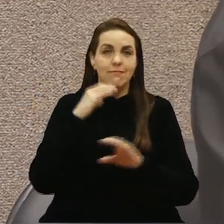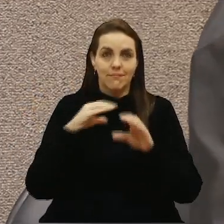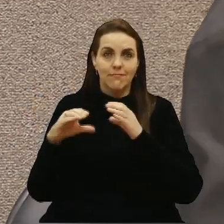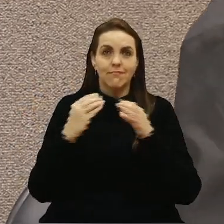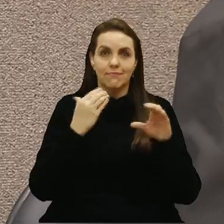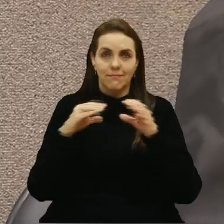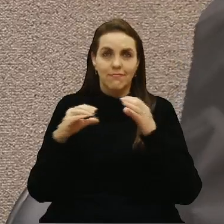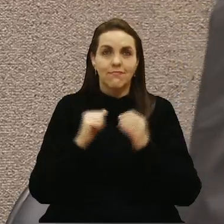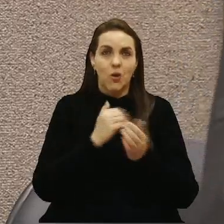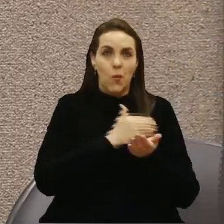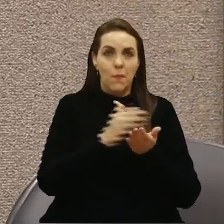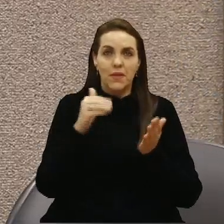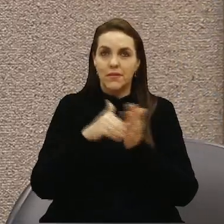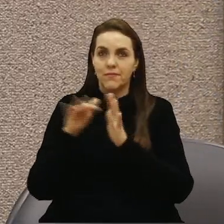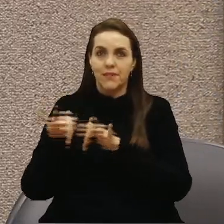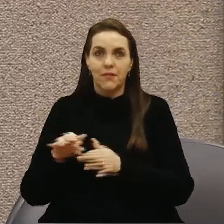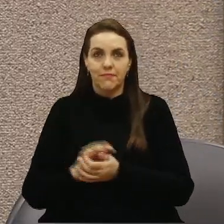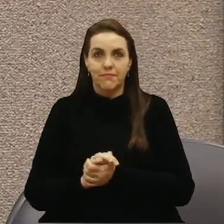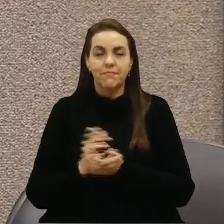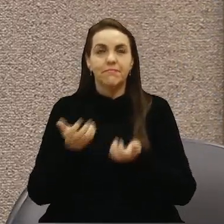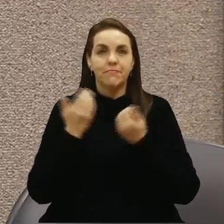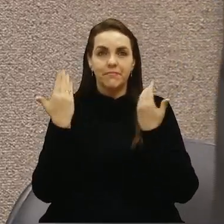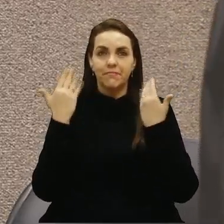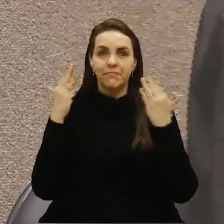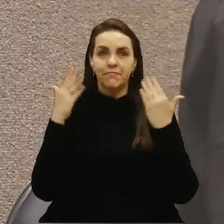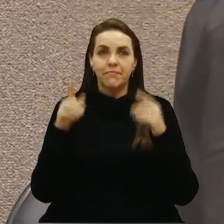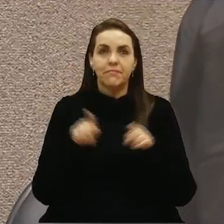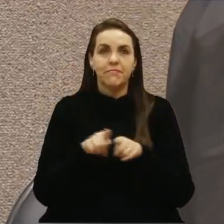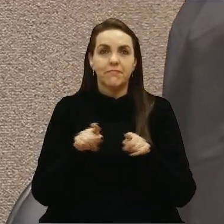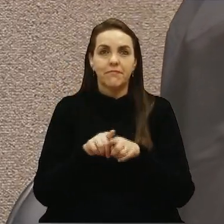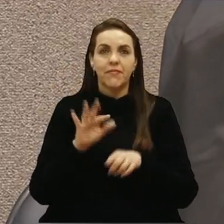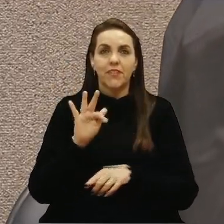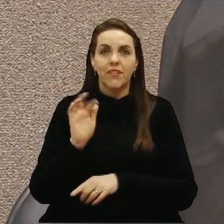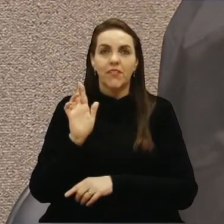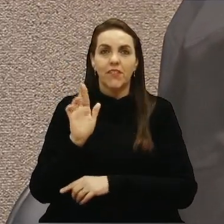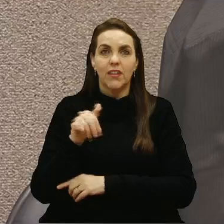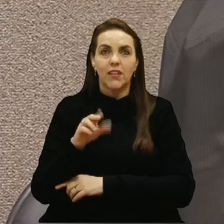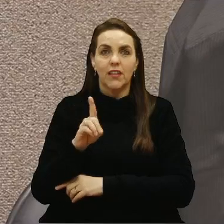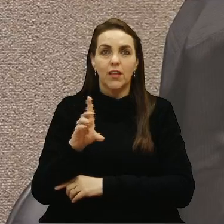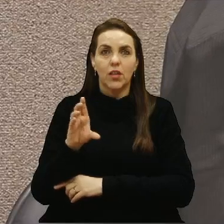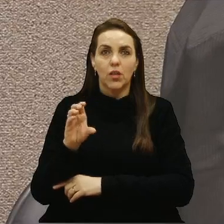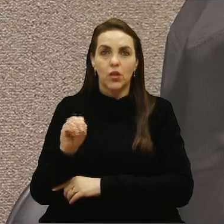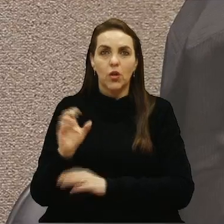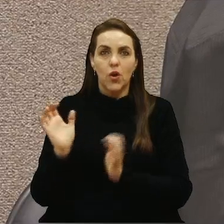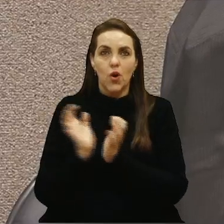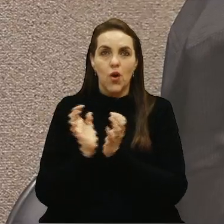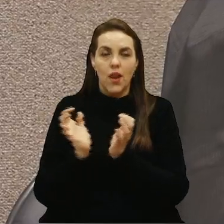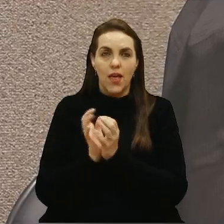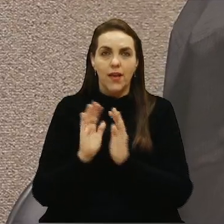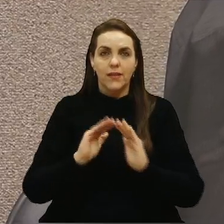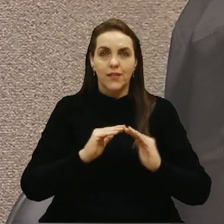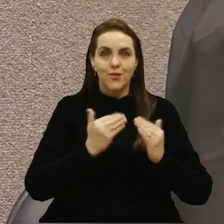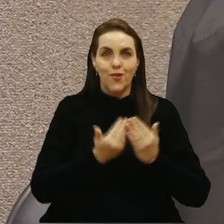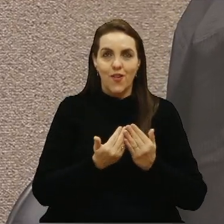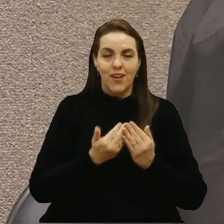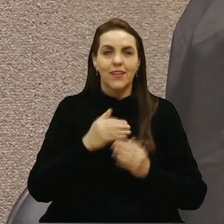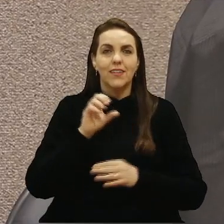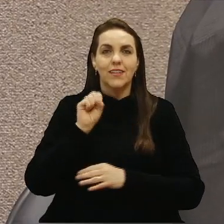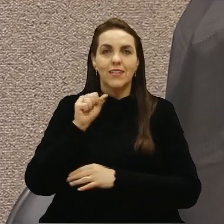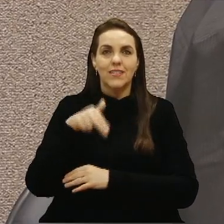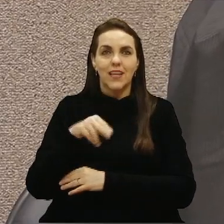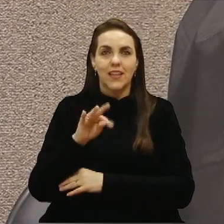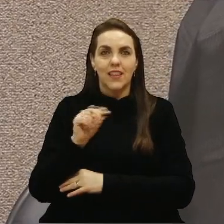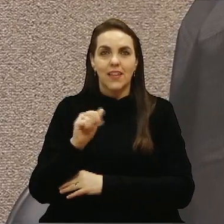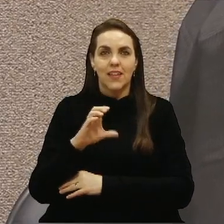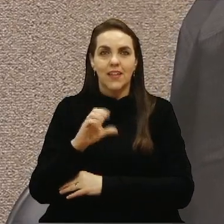Mas eu quero parabenizar o Fernando também, que foi meu colega na escola Santa Catarina. Estudávamos